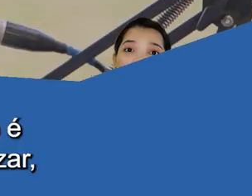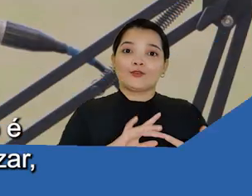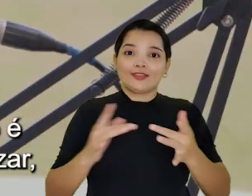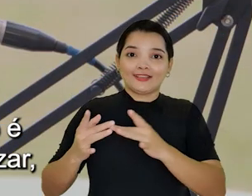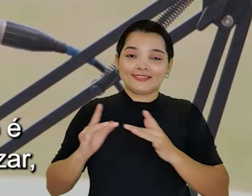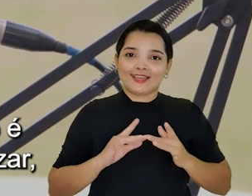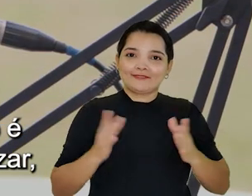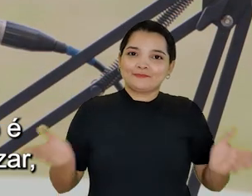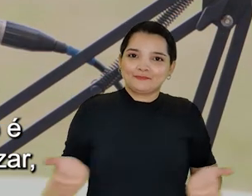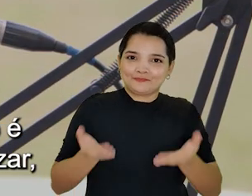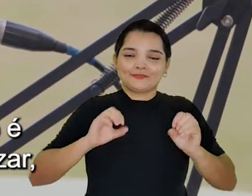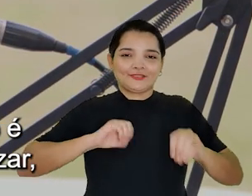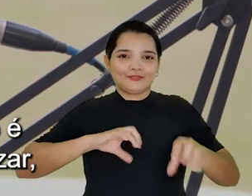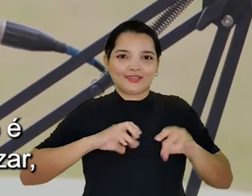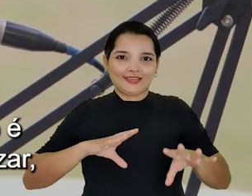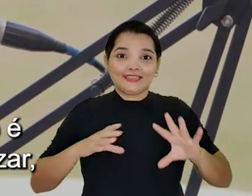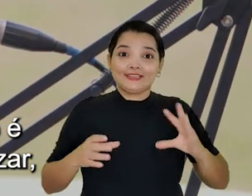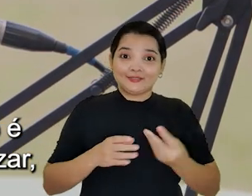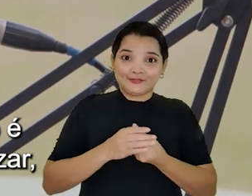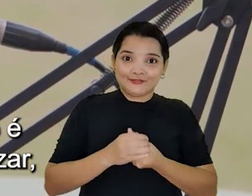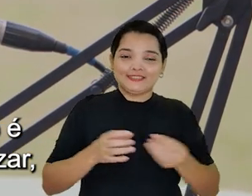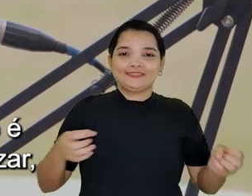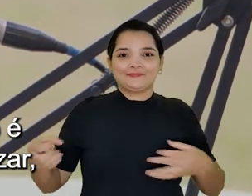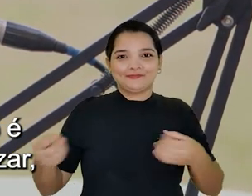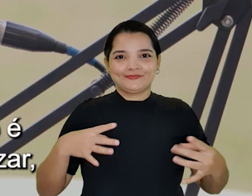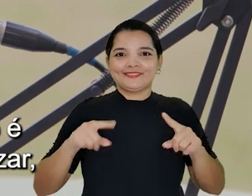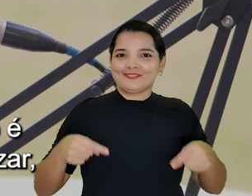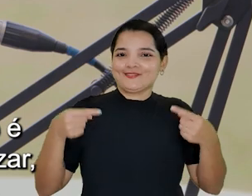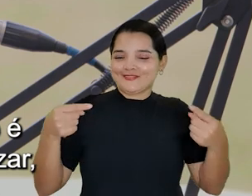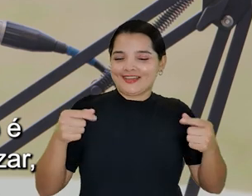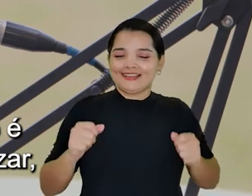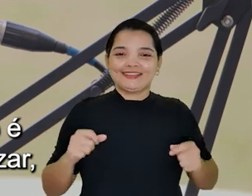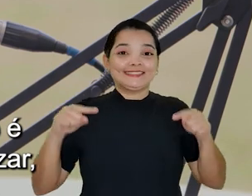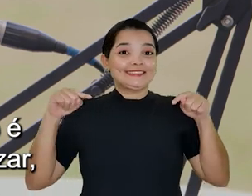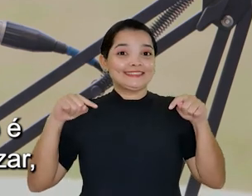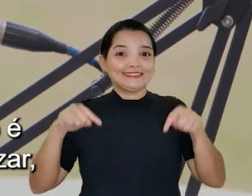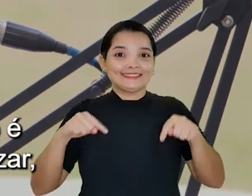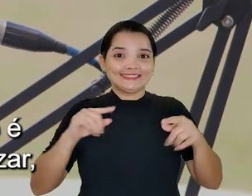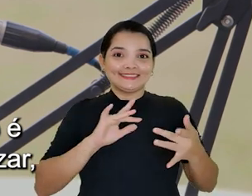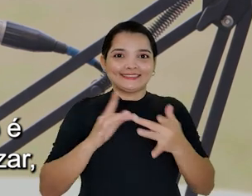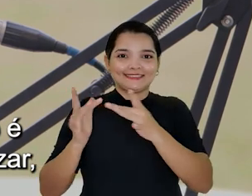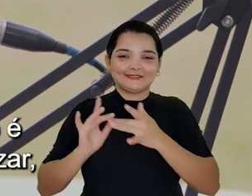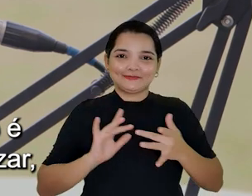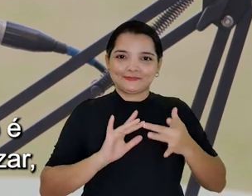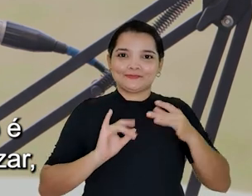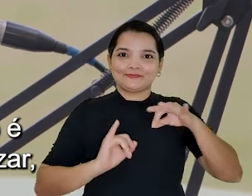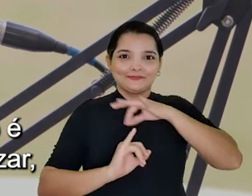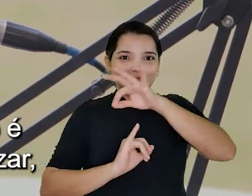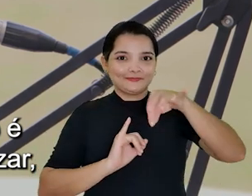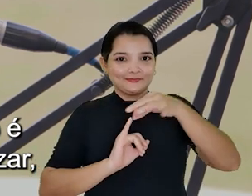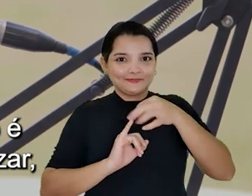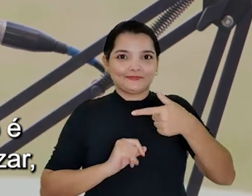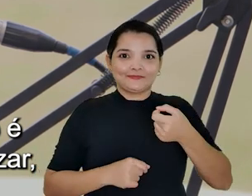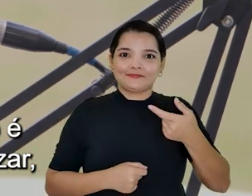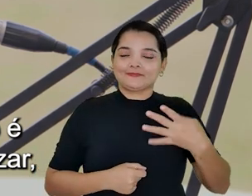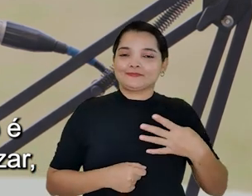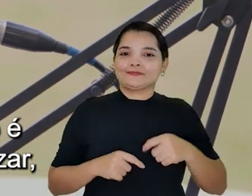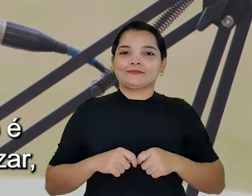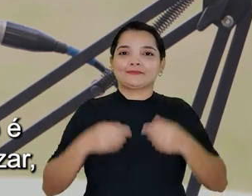conectar para educar incluir e Inovar Esse é o conexões ifs